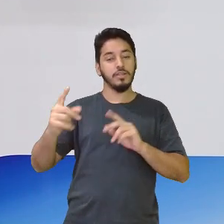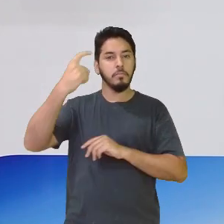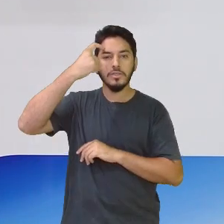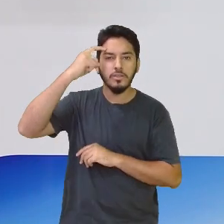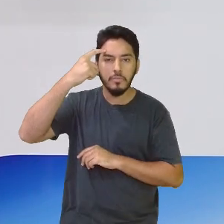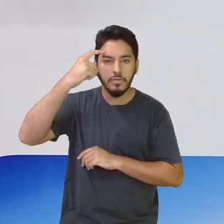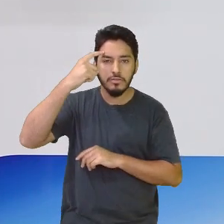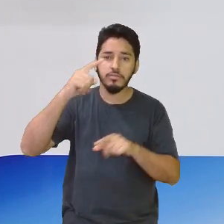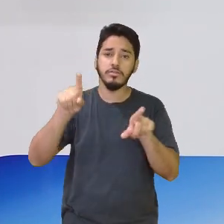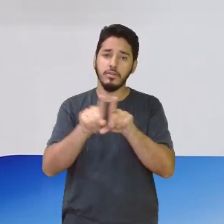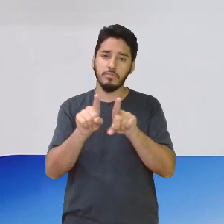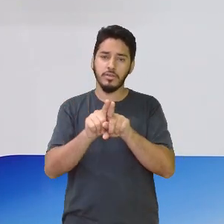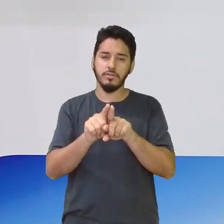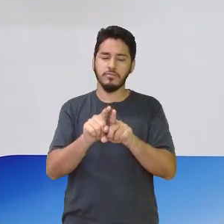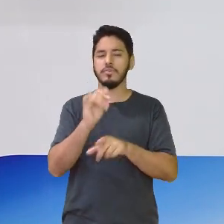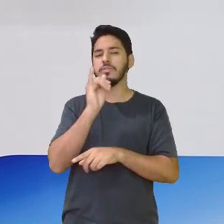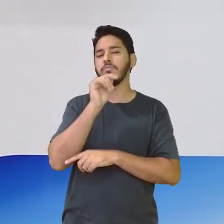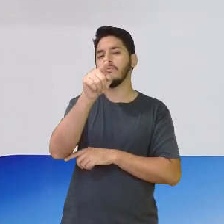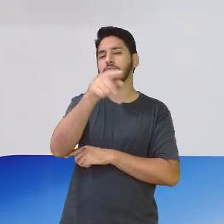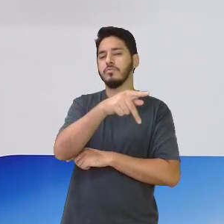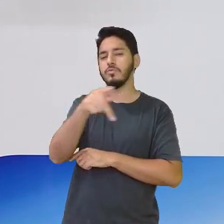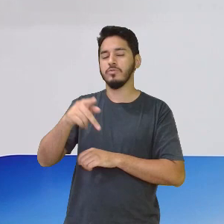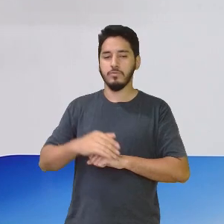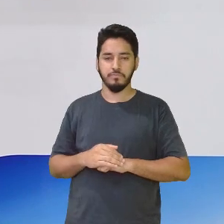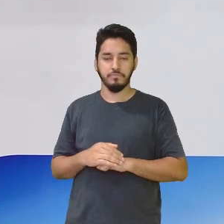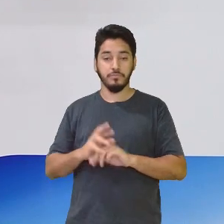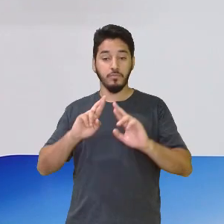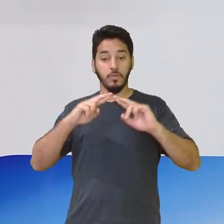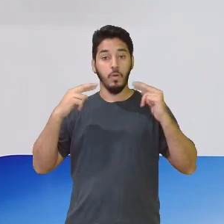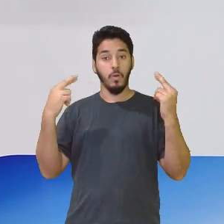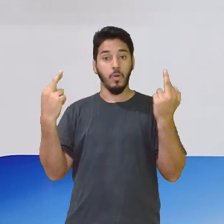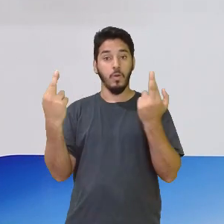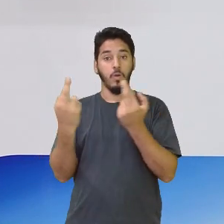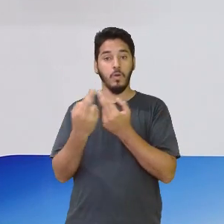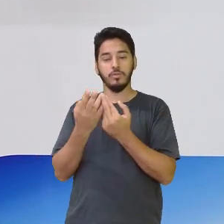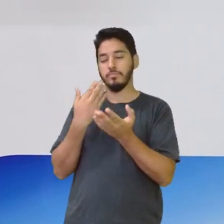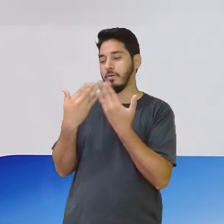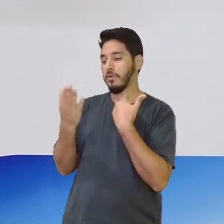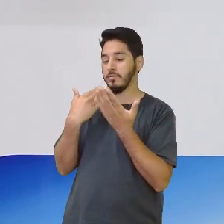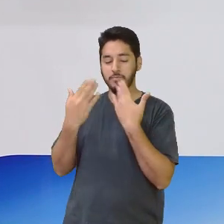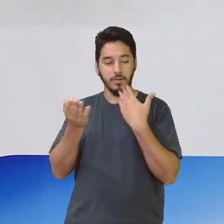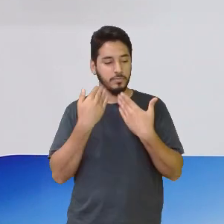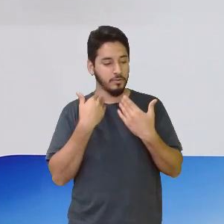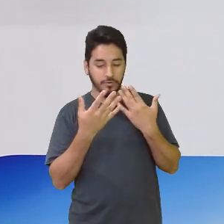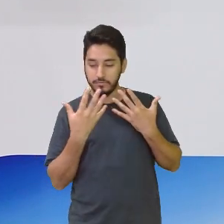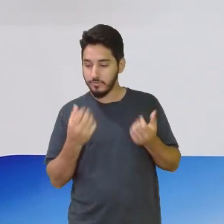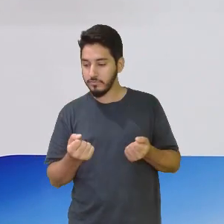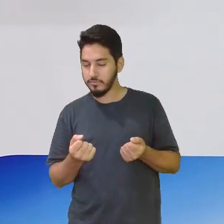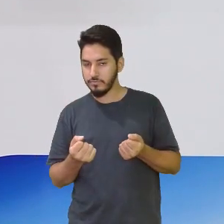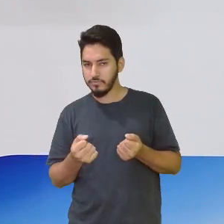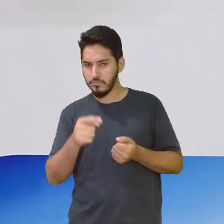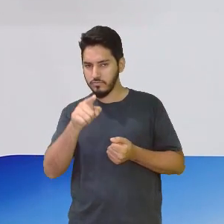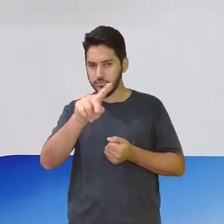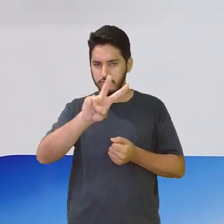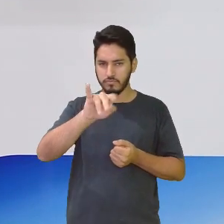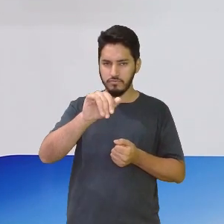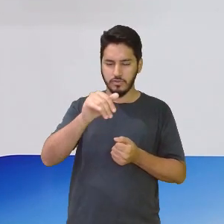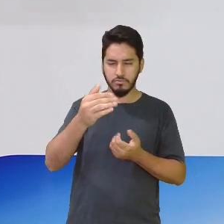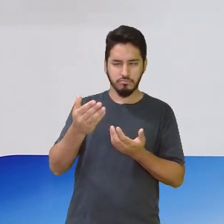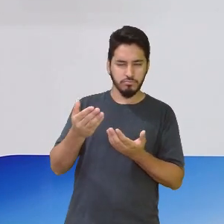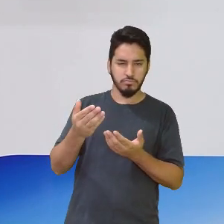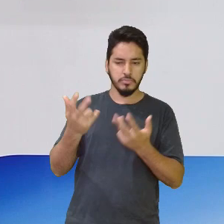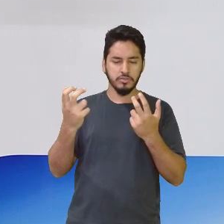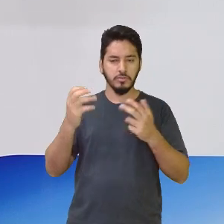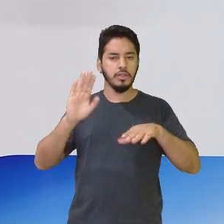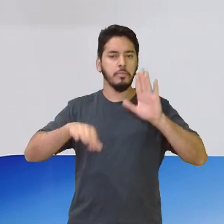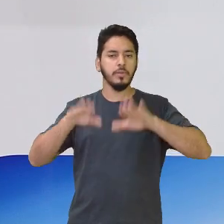você, por exemplo, professor aí, abrir uma roda de diálogo na sua sala de aula, você vai reparar que, a depender do assunto